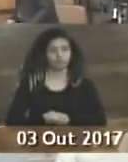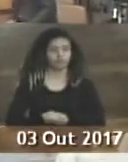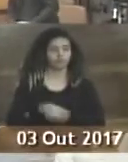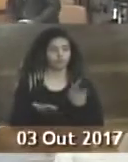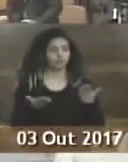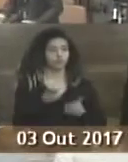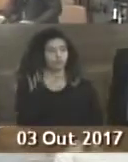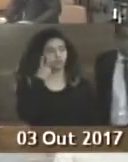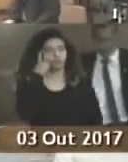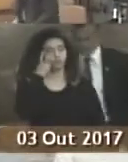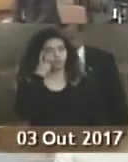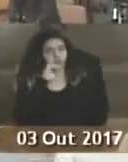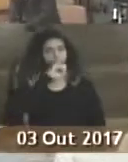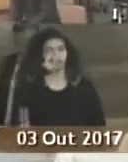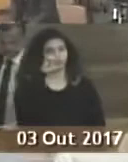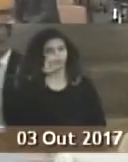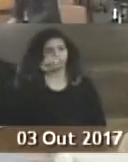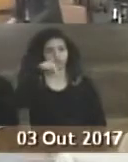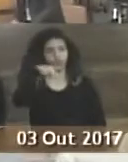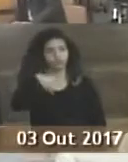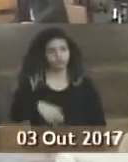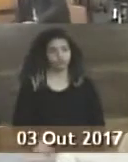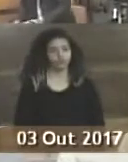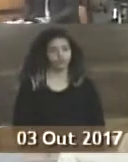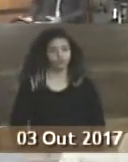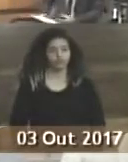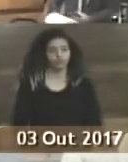Com a palavra, vereador Jean.